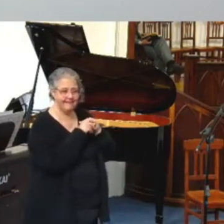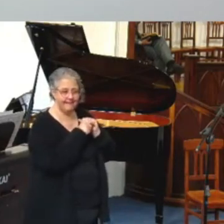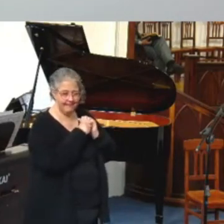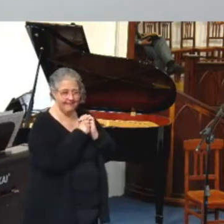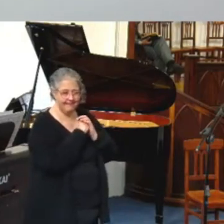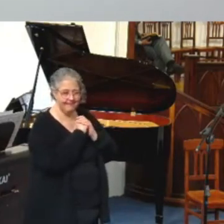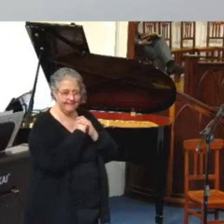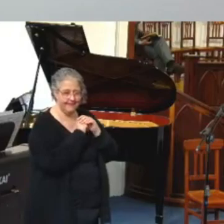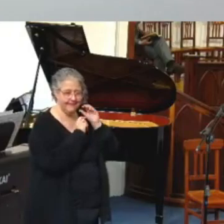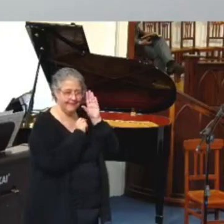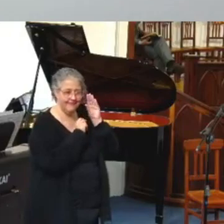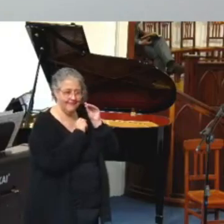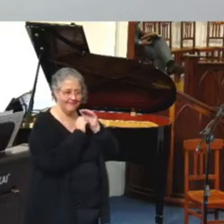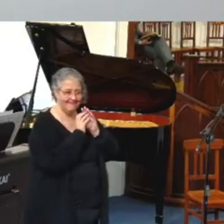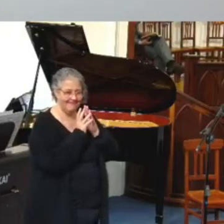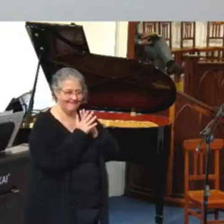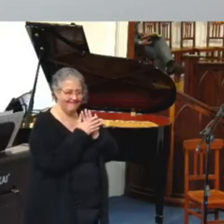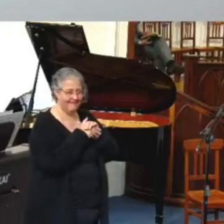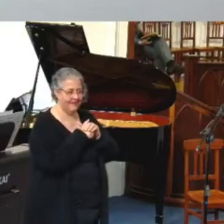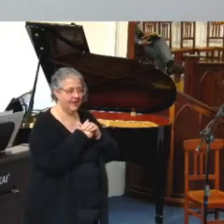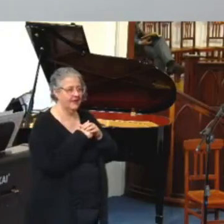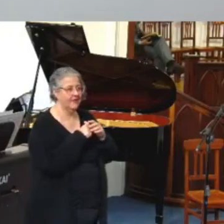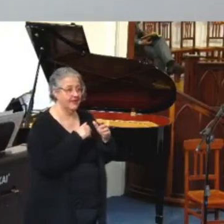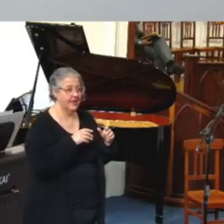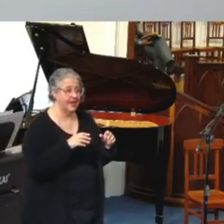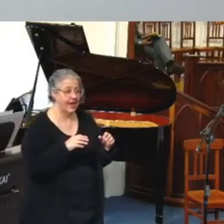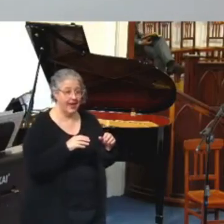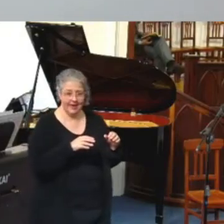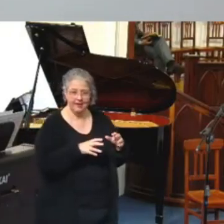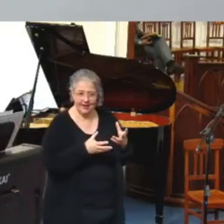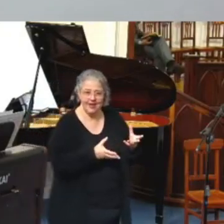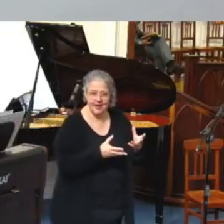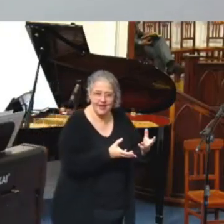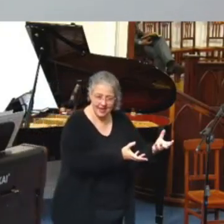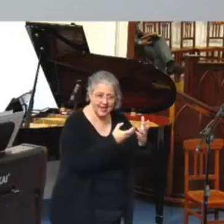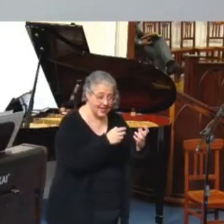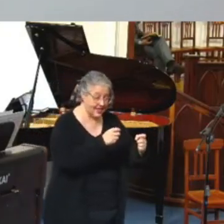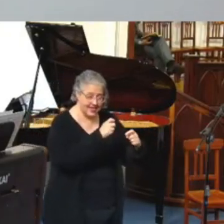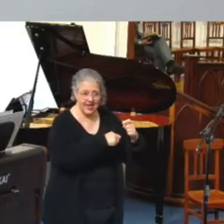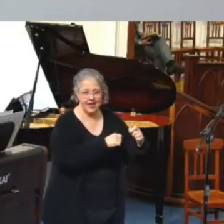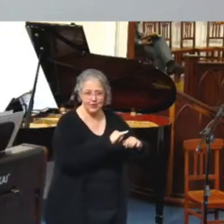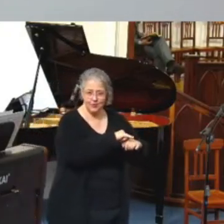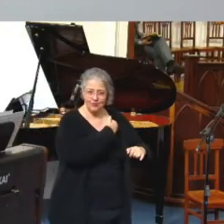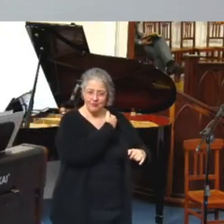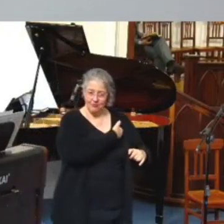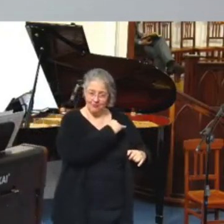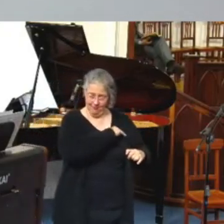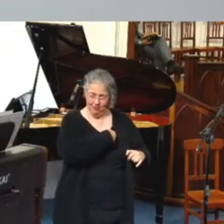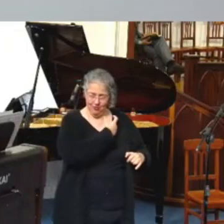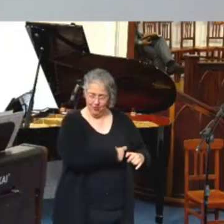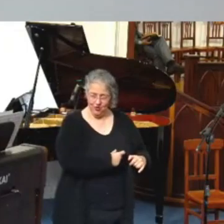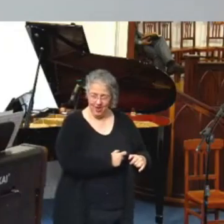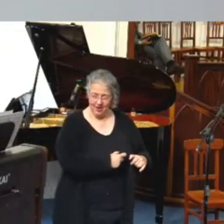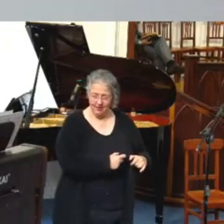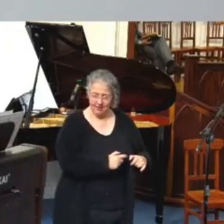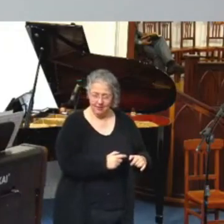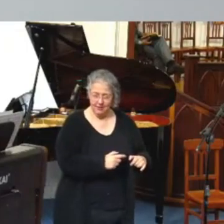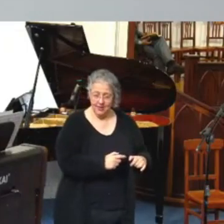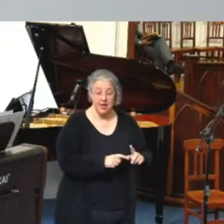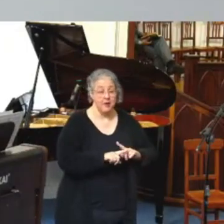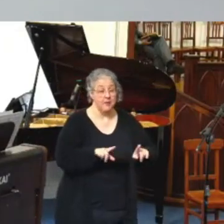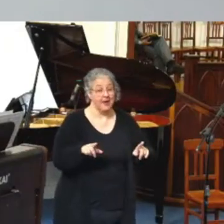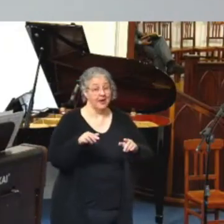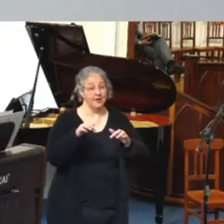Ele foi preso. E lá na prisão Deus o honrou. Mais uma vez, Deus o abençoou, porque ele permaneceu fiel e